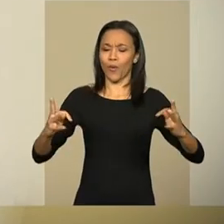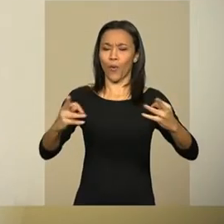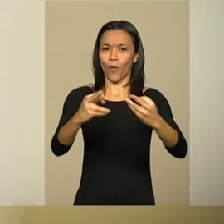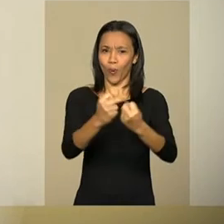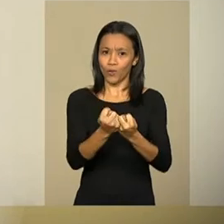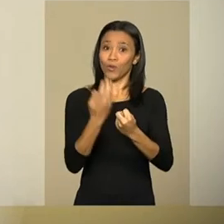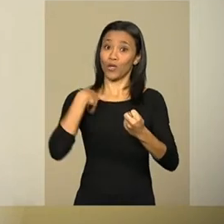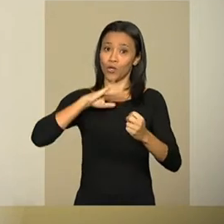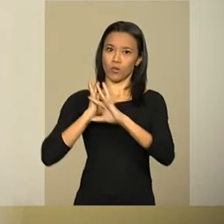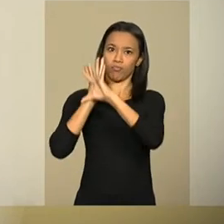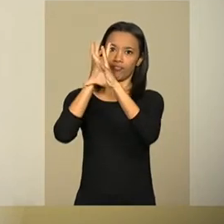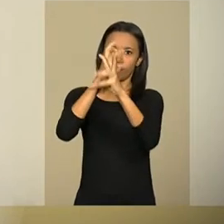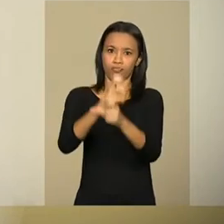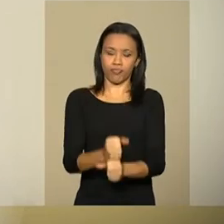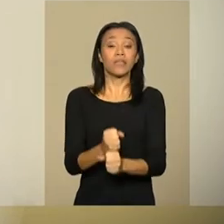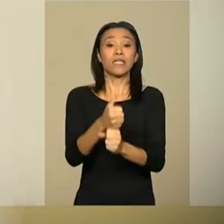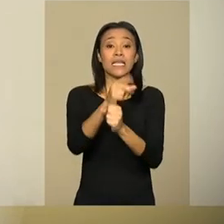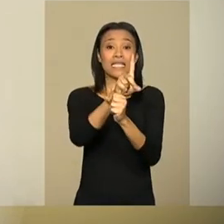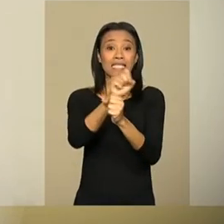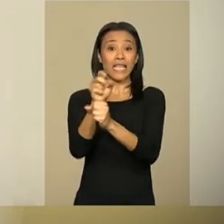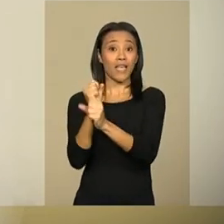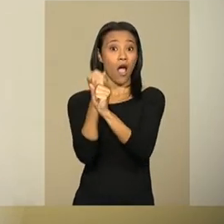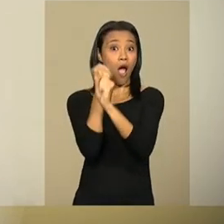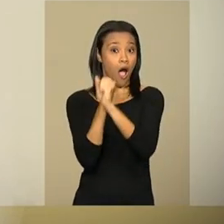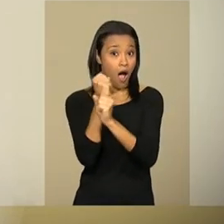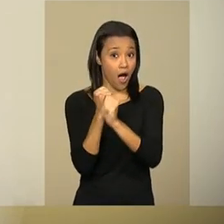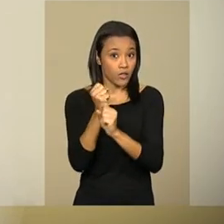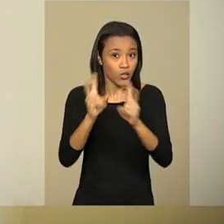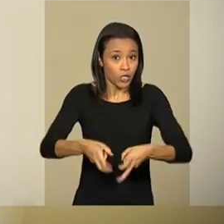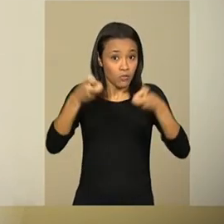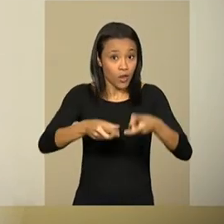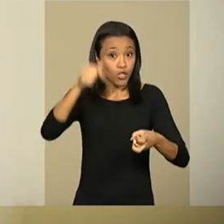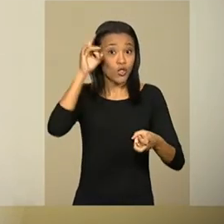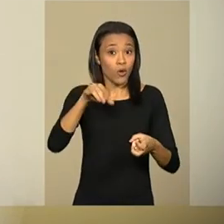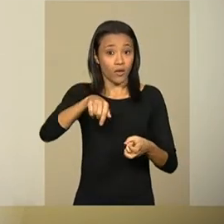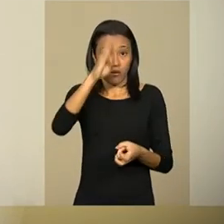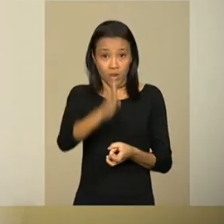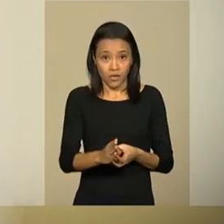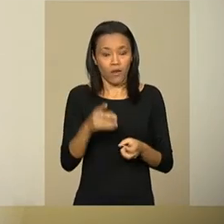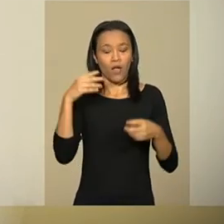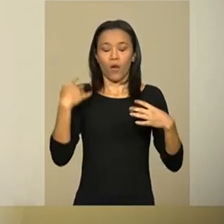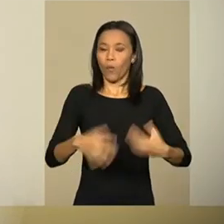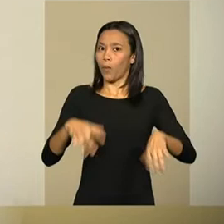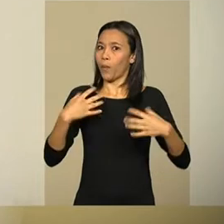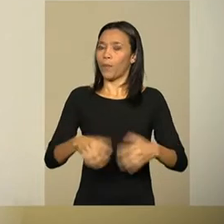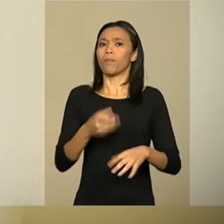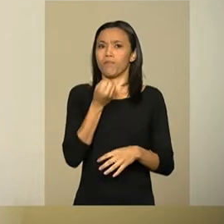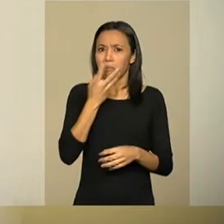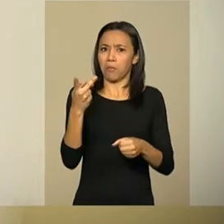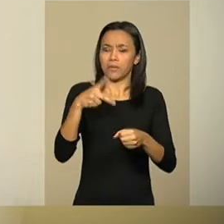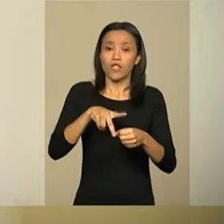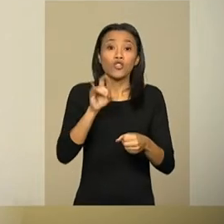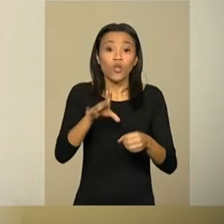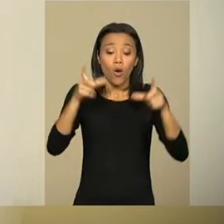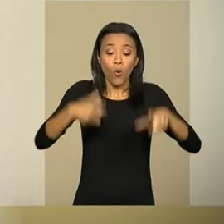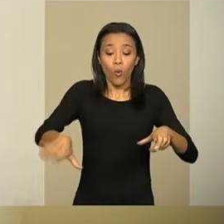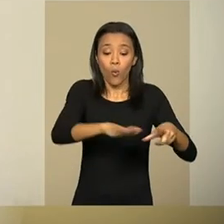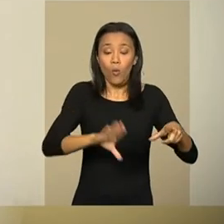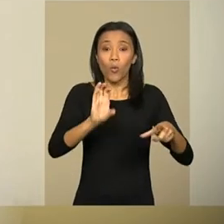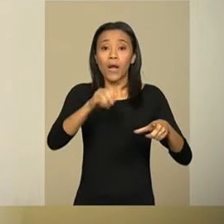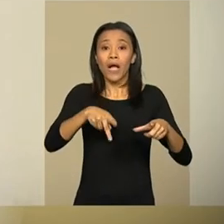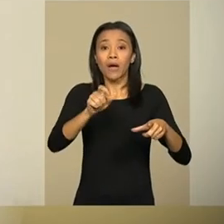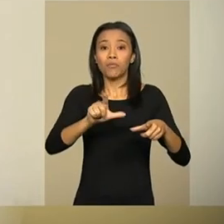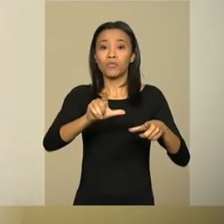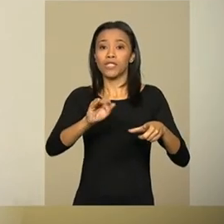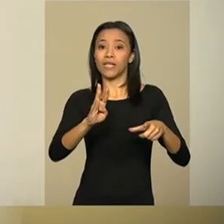nós acumulamos em 100 anos de exploração Aqui no Brasil é uma riqueza magnífica só o campo de libra contribuirá para